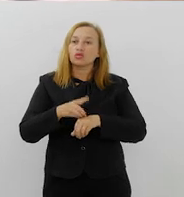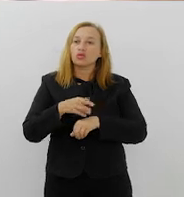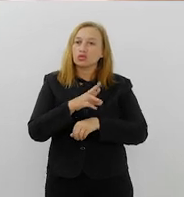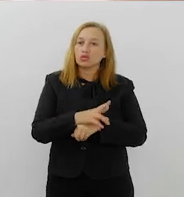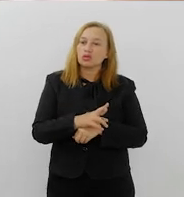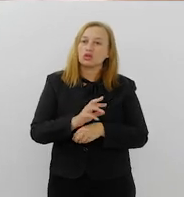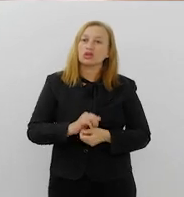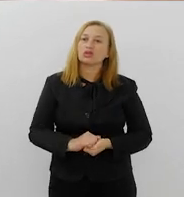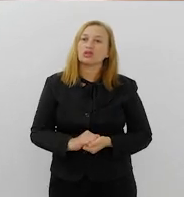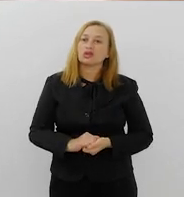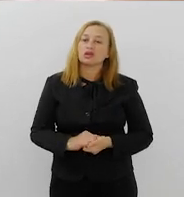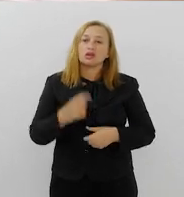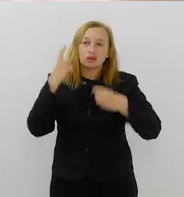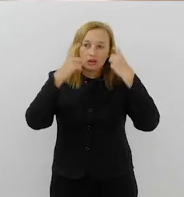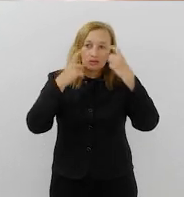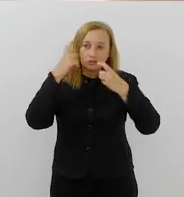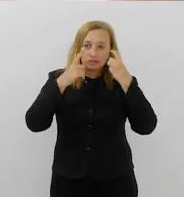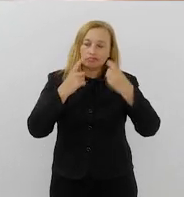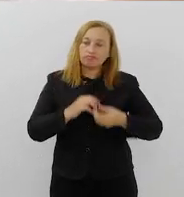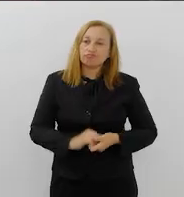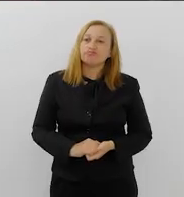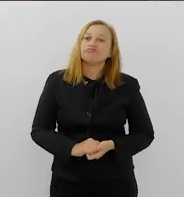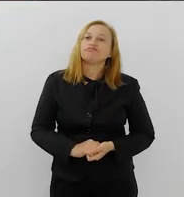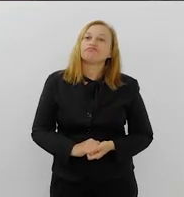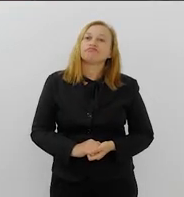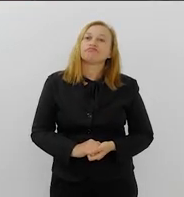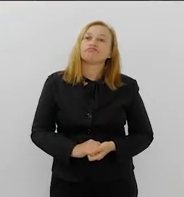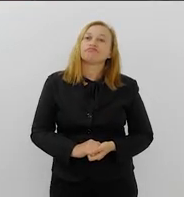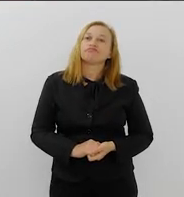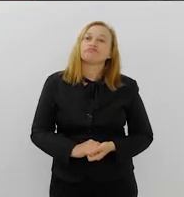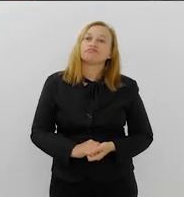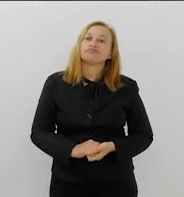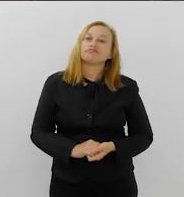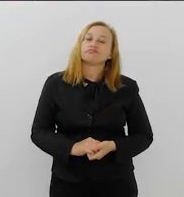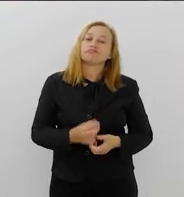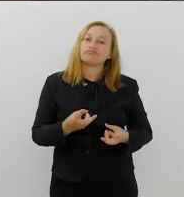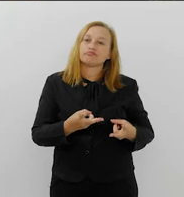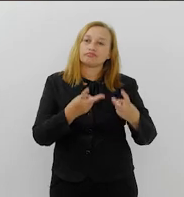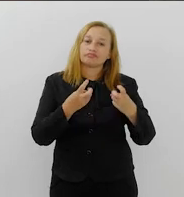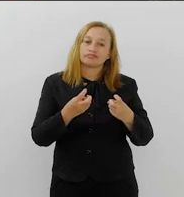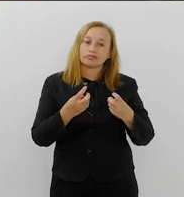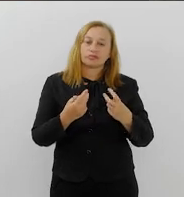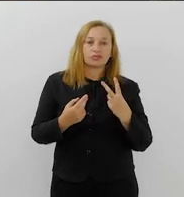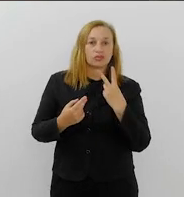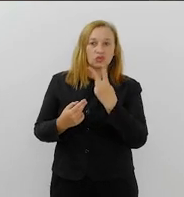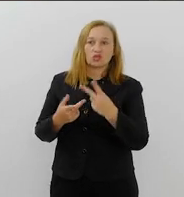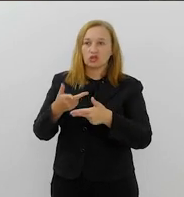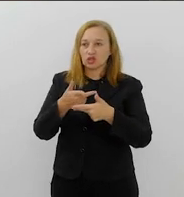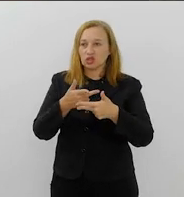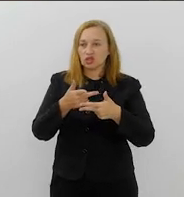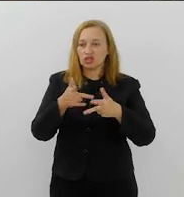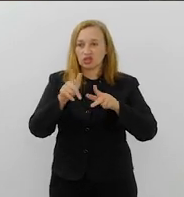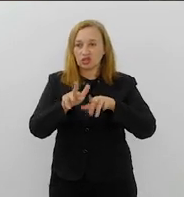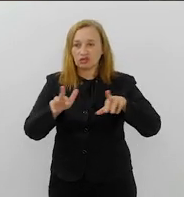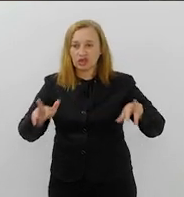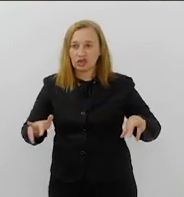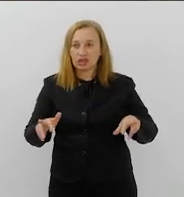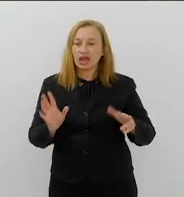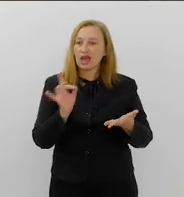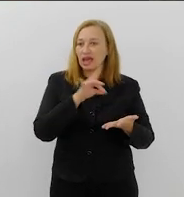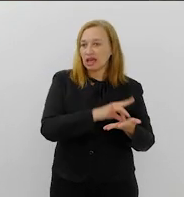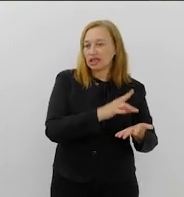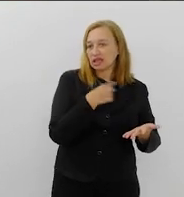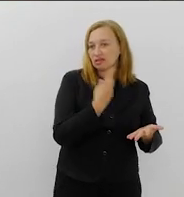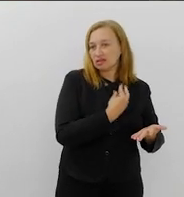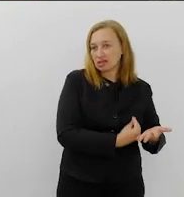lidar, doutora, com as frustrações, quando a gente, se depara com a diferença entre dois mundos, né? Que é o da